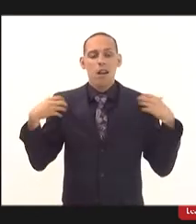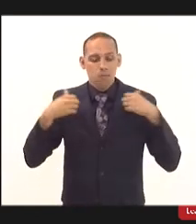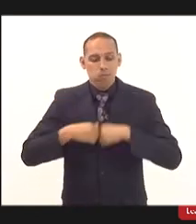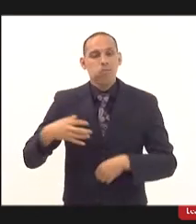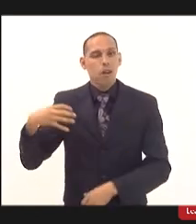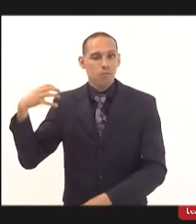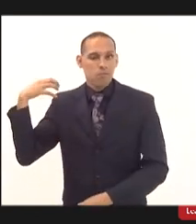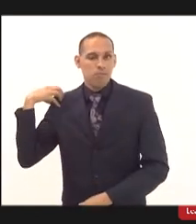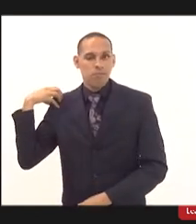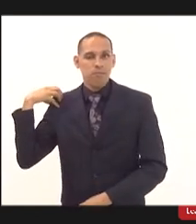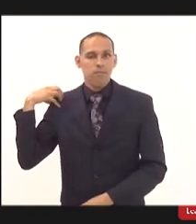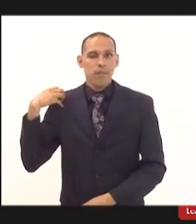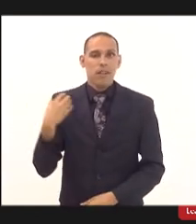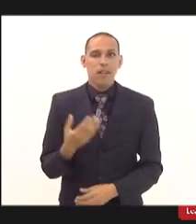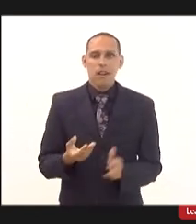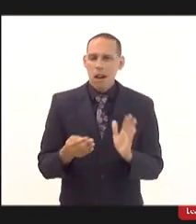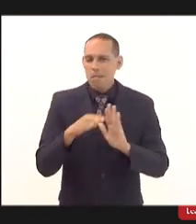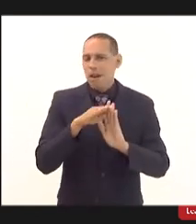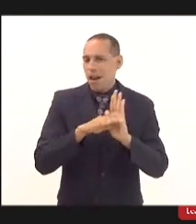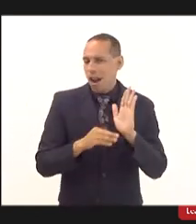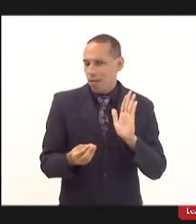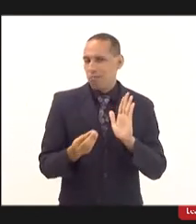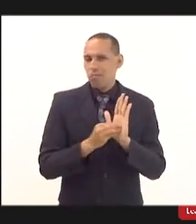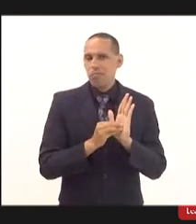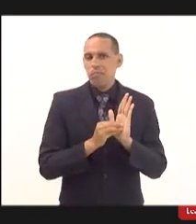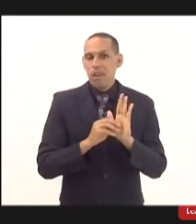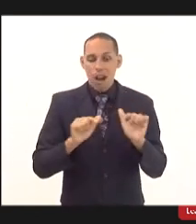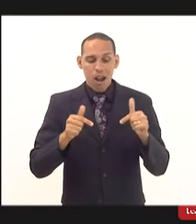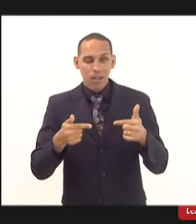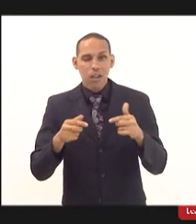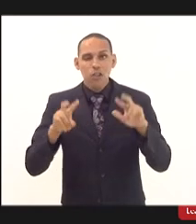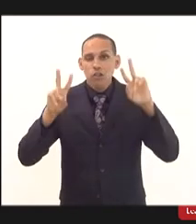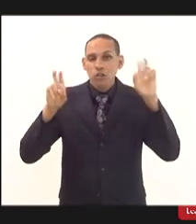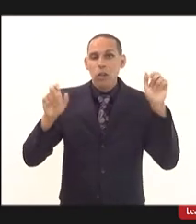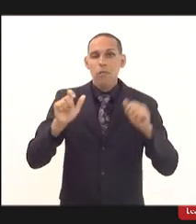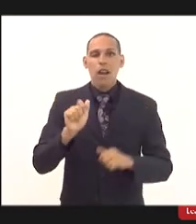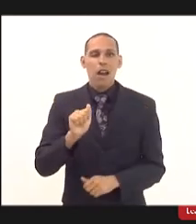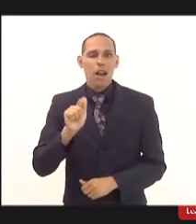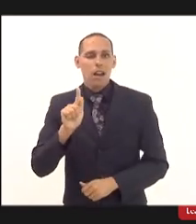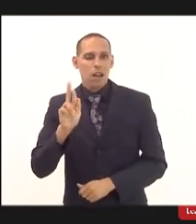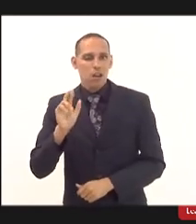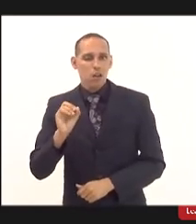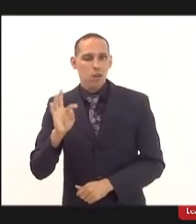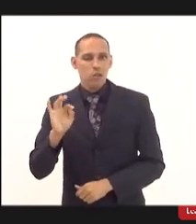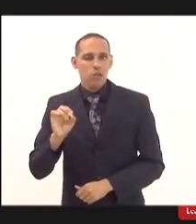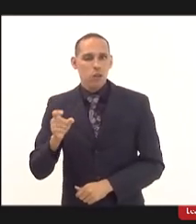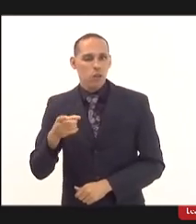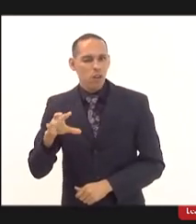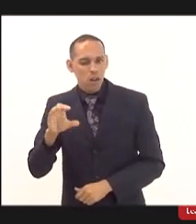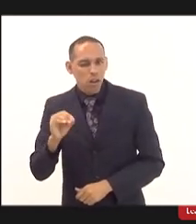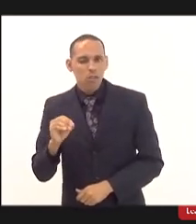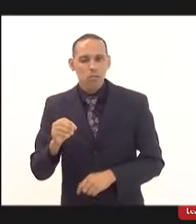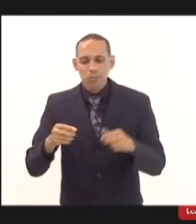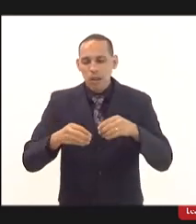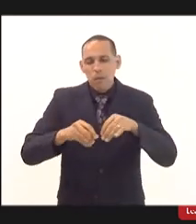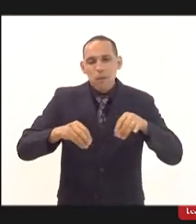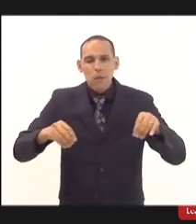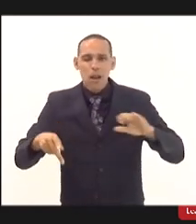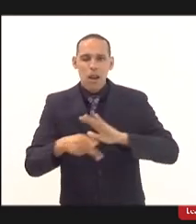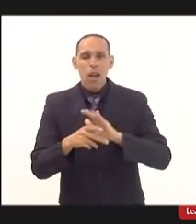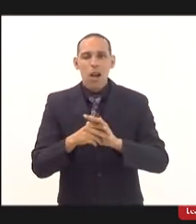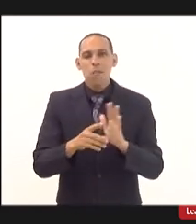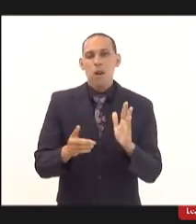então nas suas faltas com ações sobre agrotóxico terras indígenas